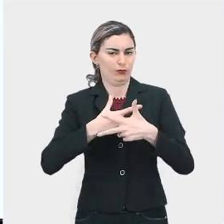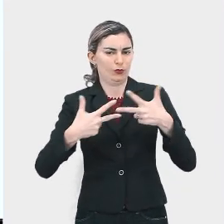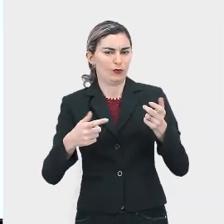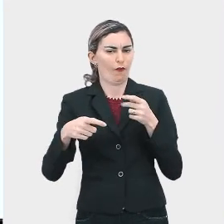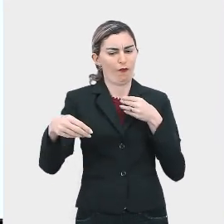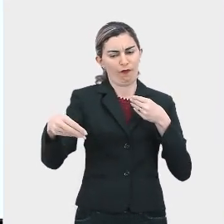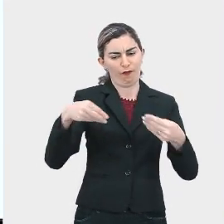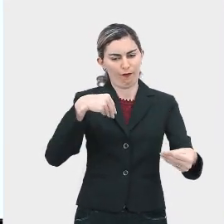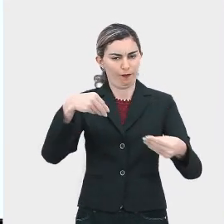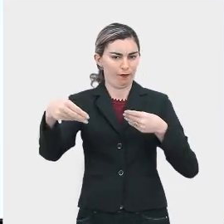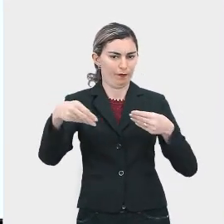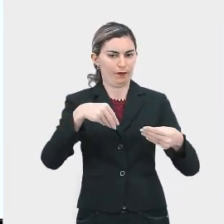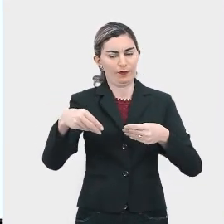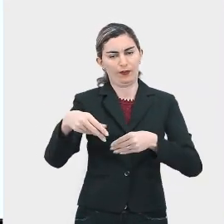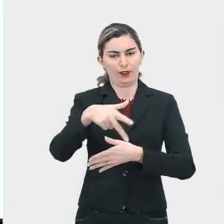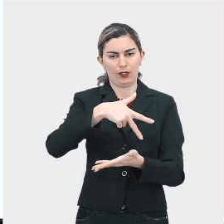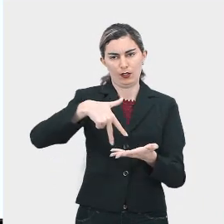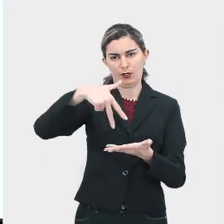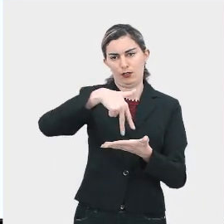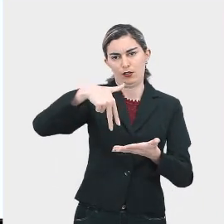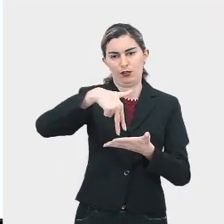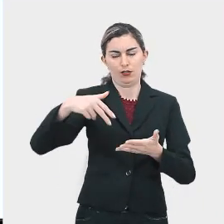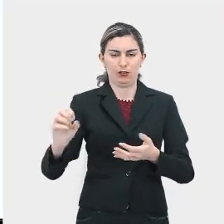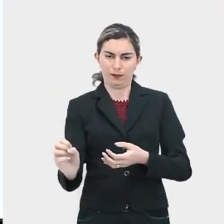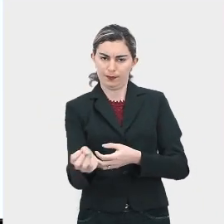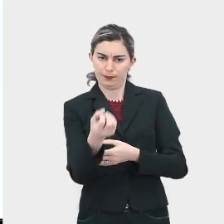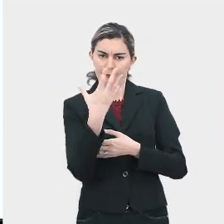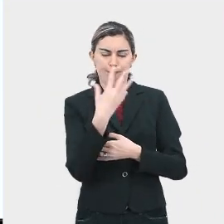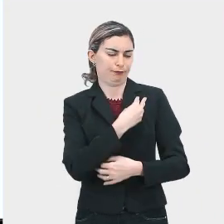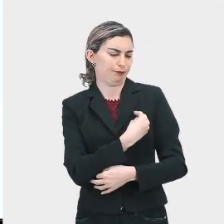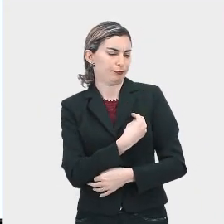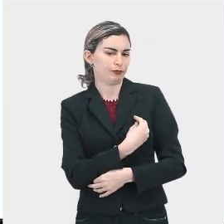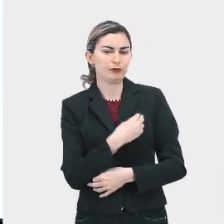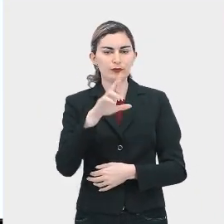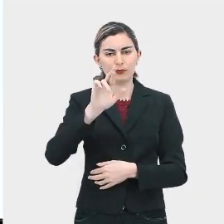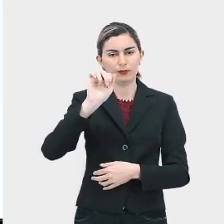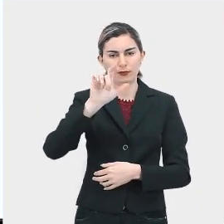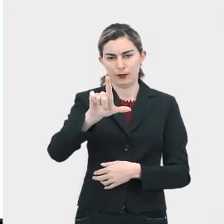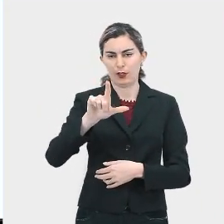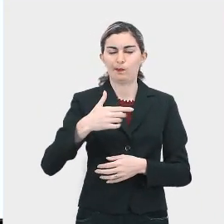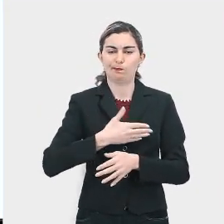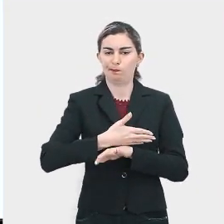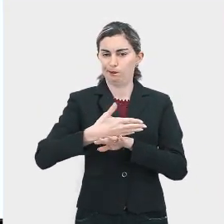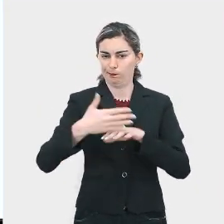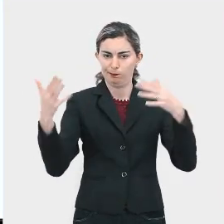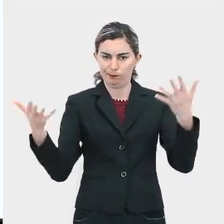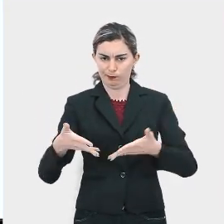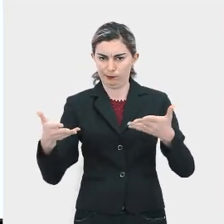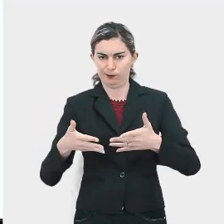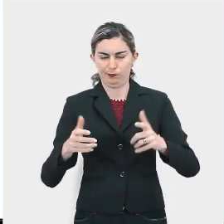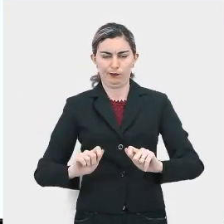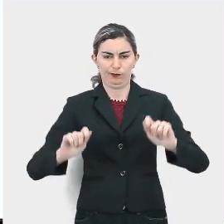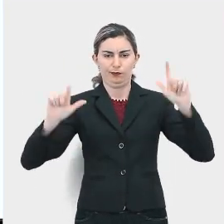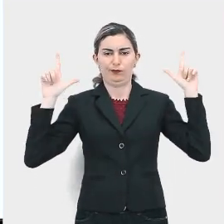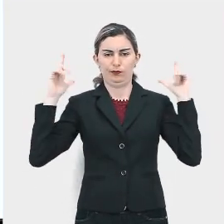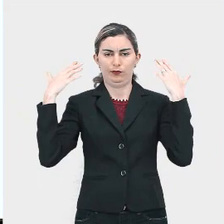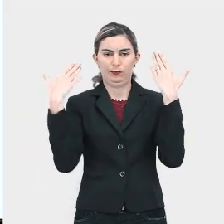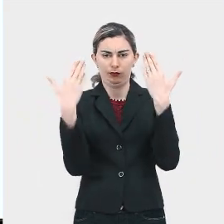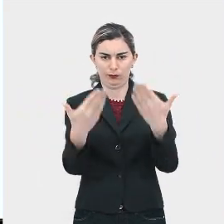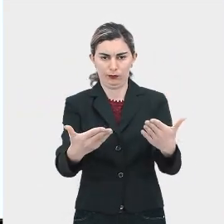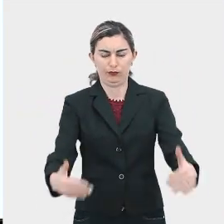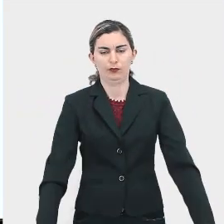mais flexível aí na dança moderna relacionada à vida real e cotidiana. Agora na tela para